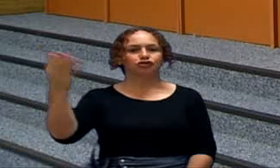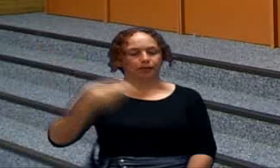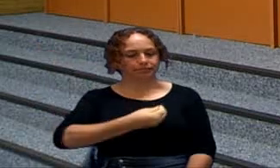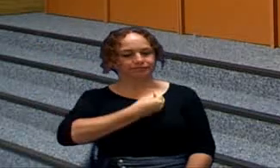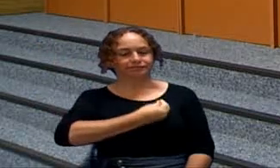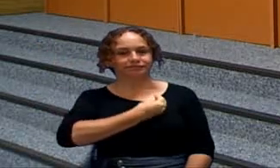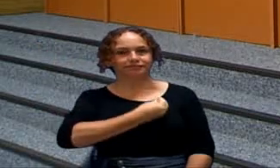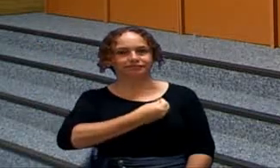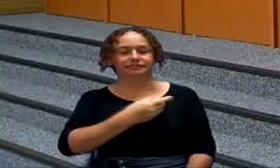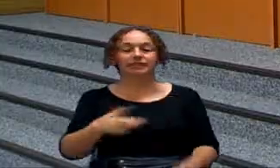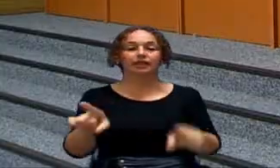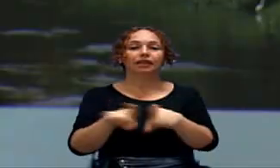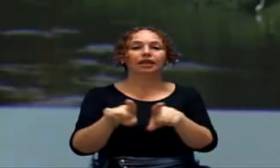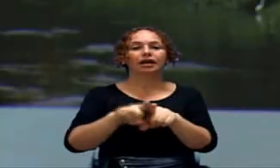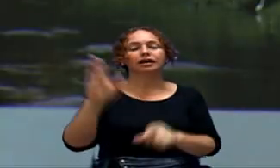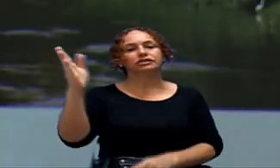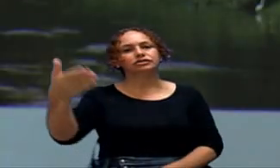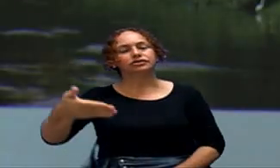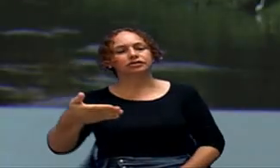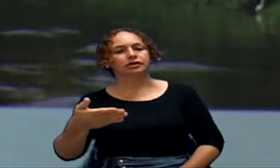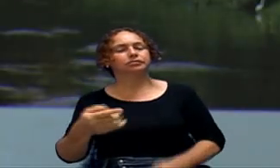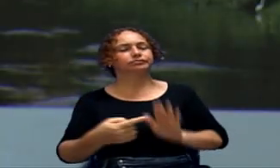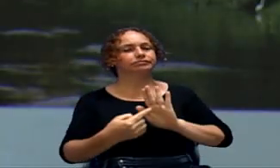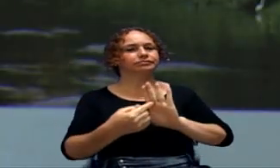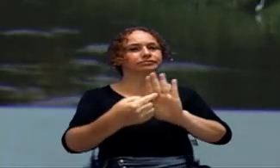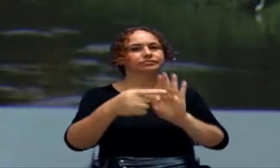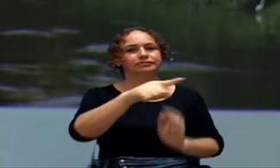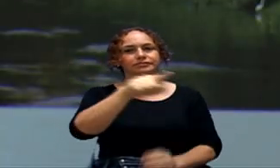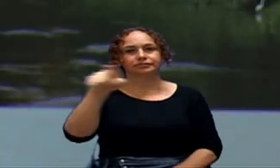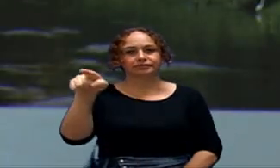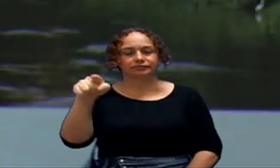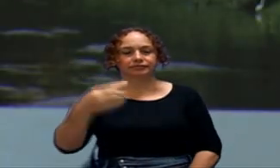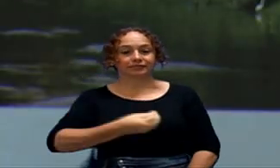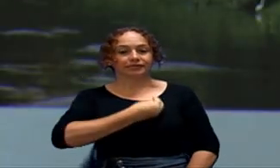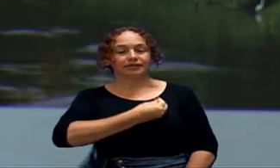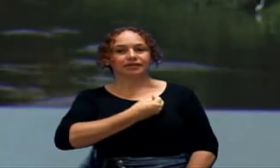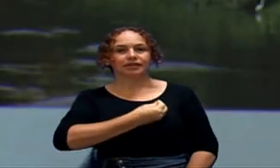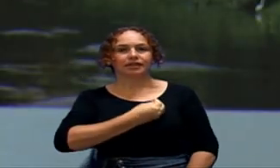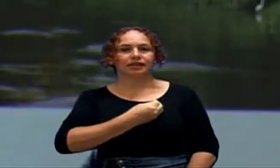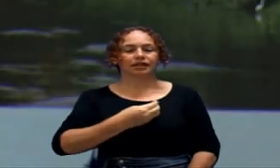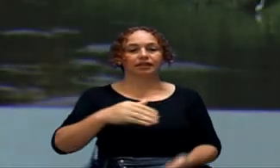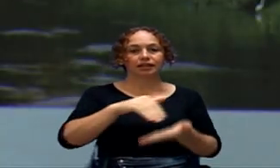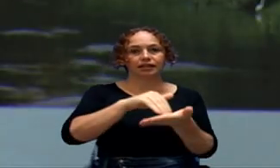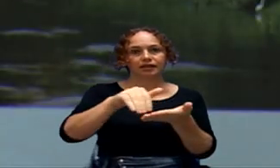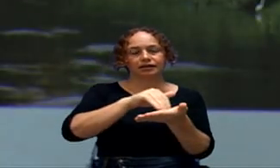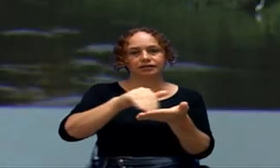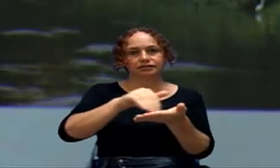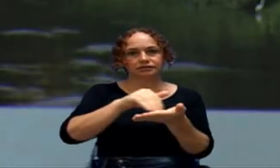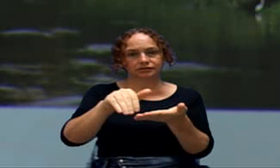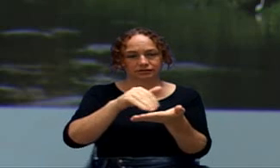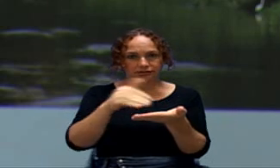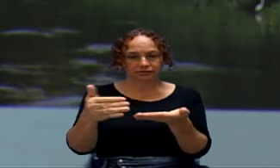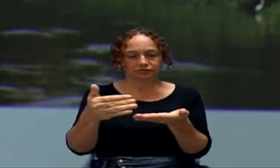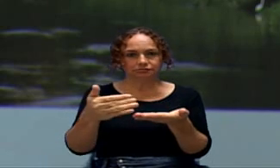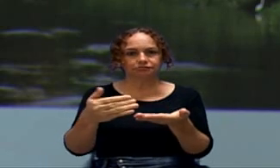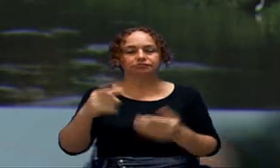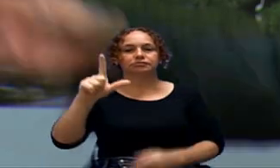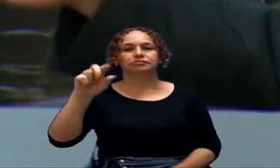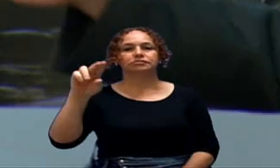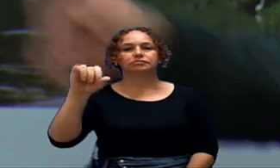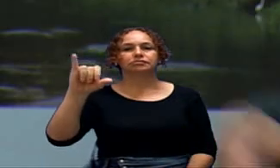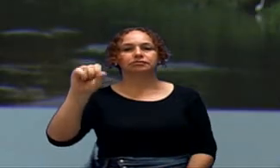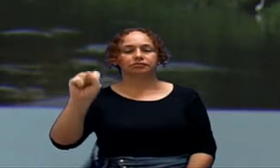Nesse momento também anunciamos a presença do secretário de Relações Institucionais e Metropolitanas, Luiz Henrique